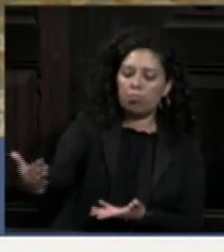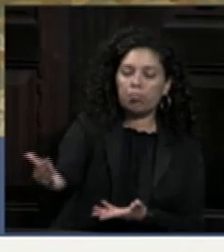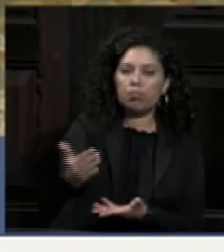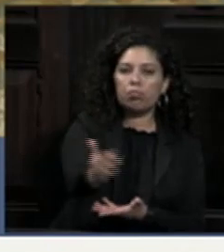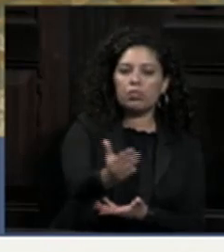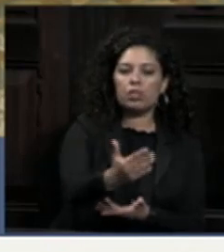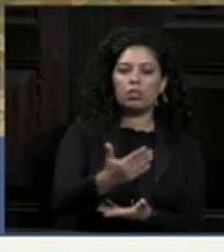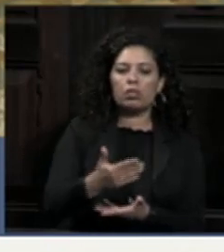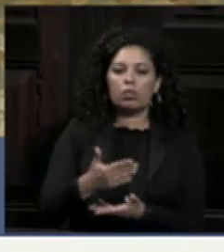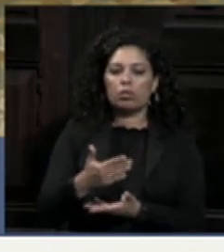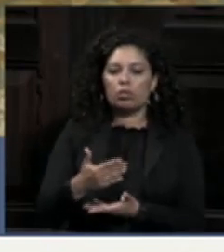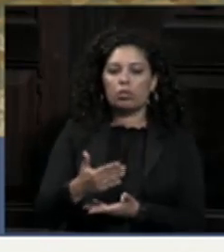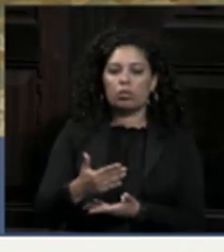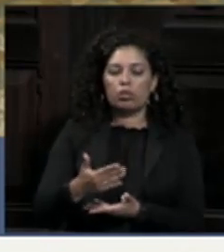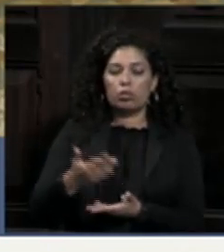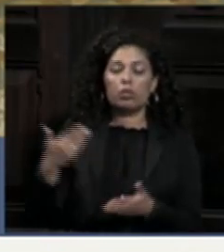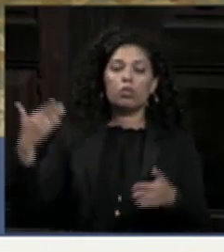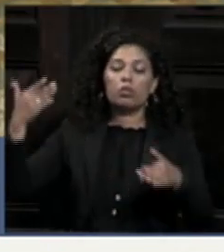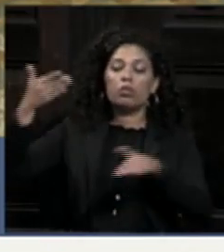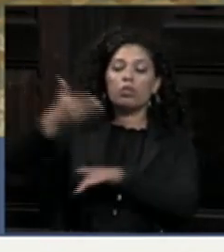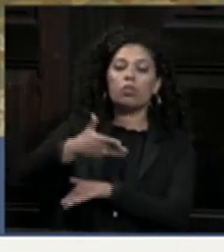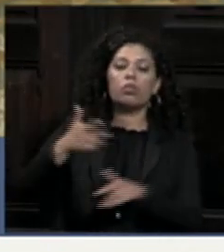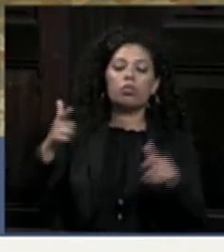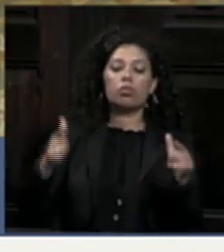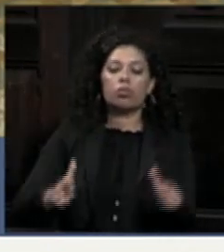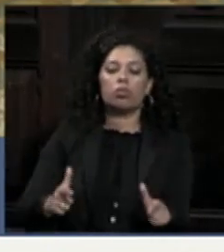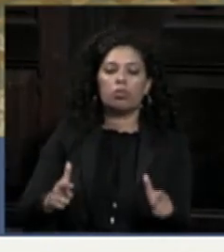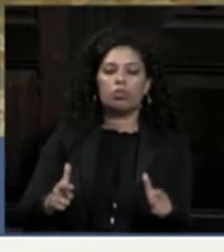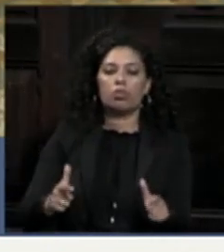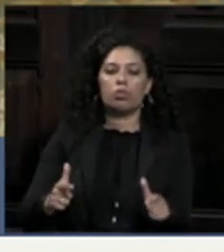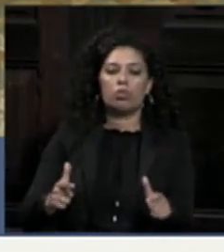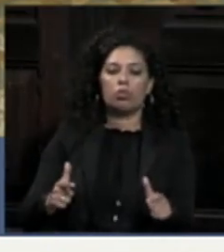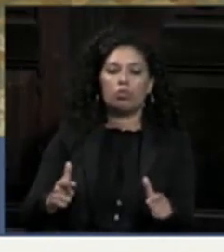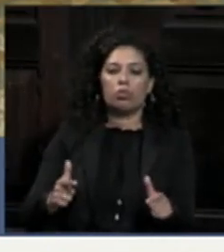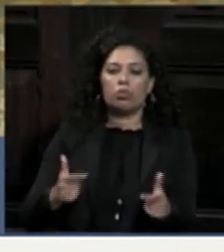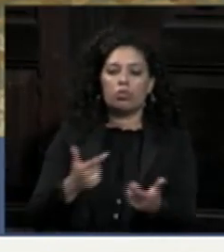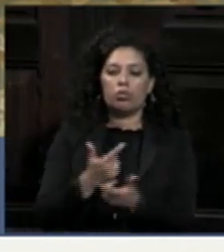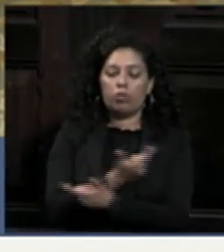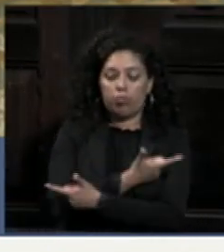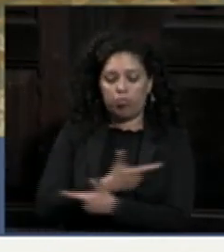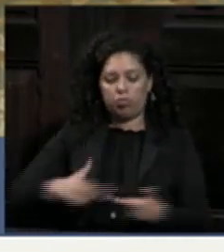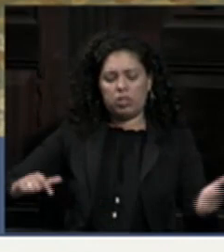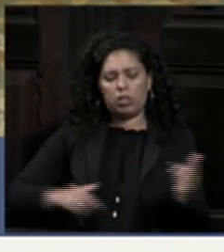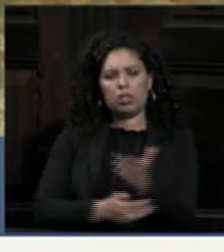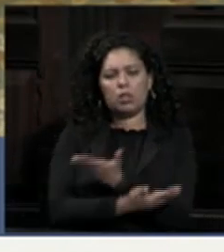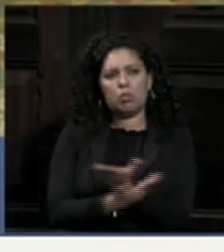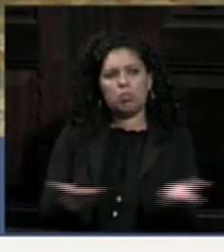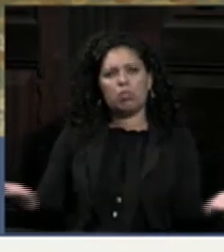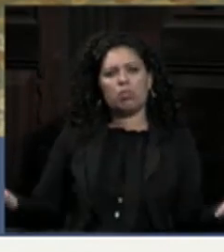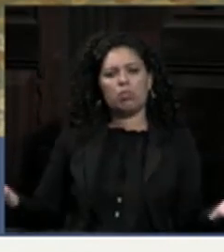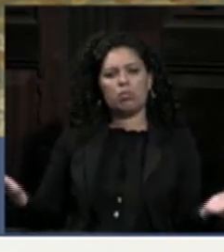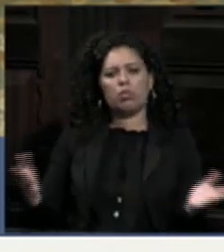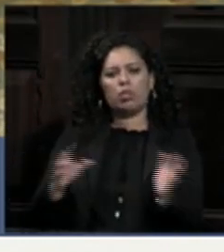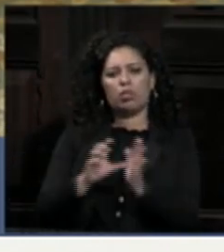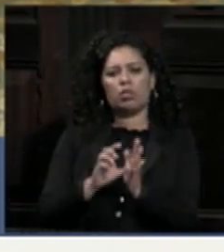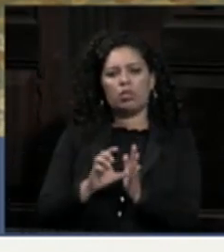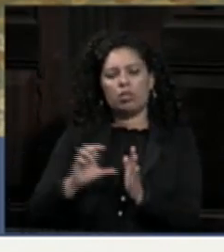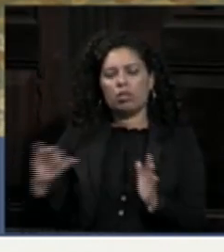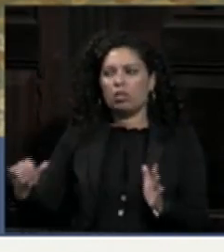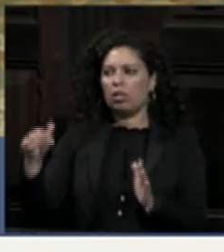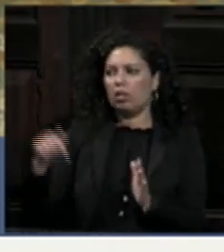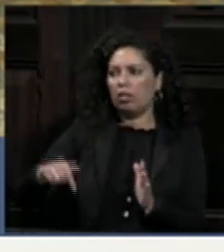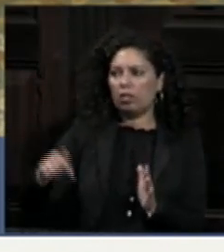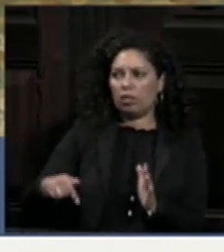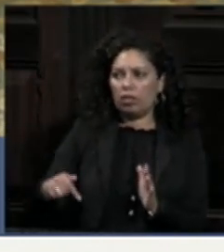oriundos das grandes perdas que nós temos da lei kandir